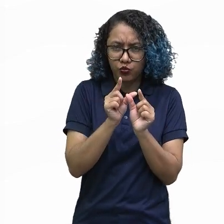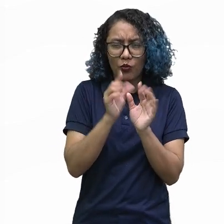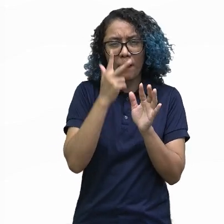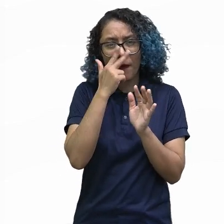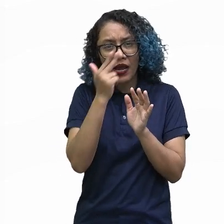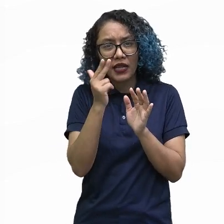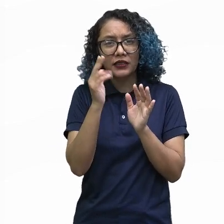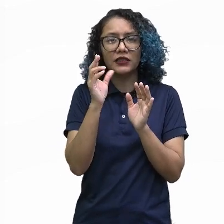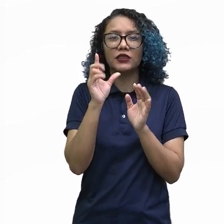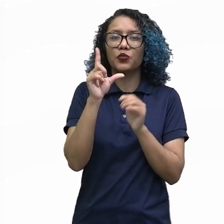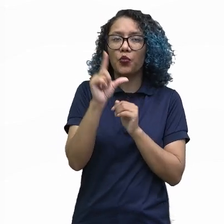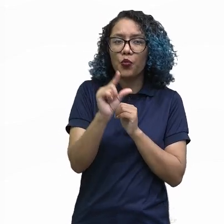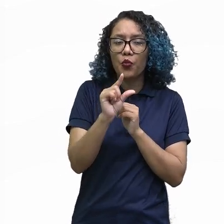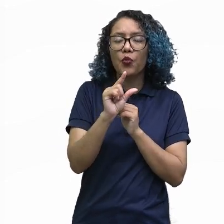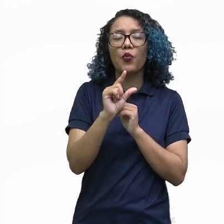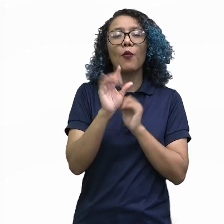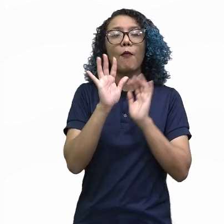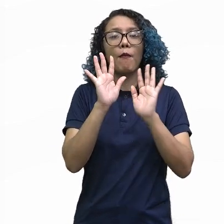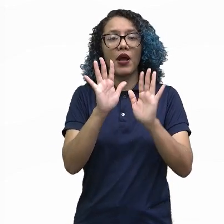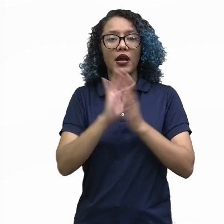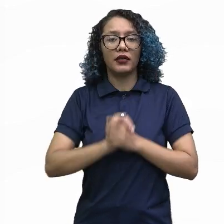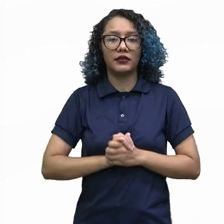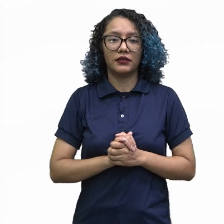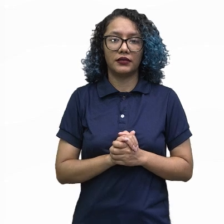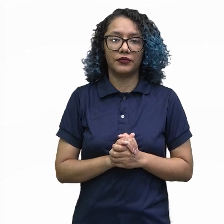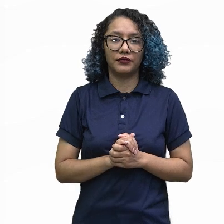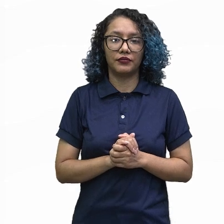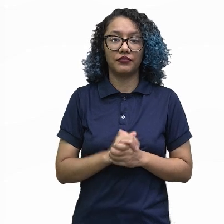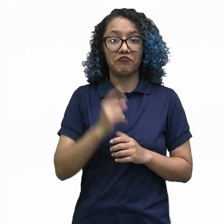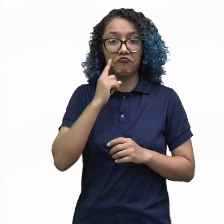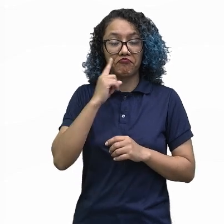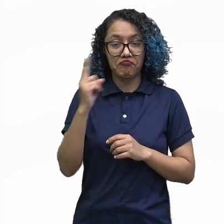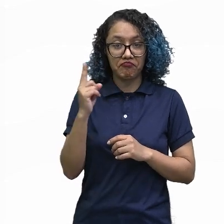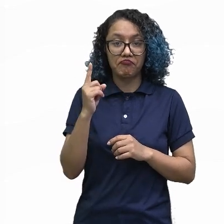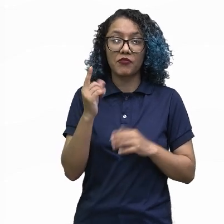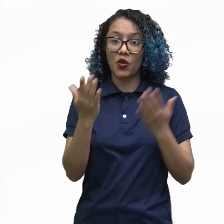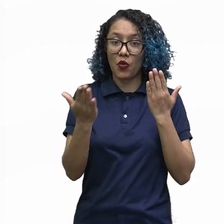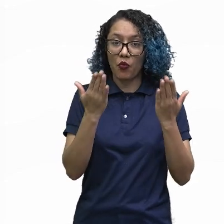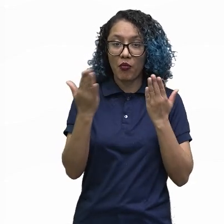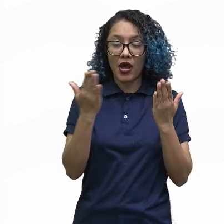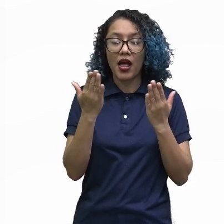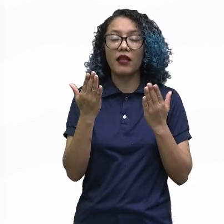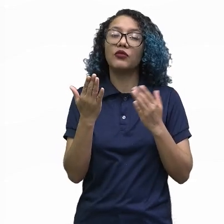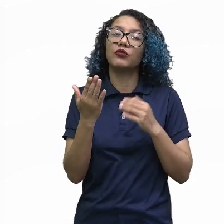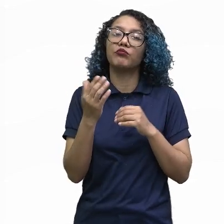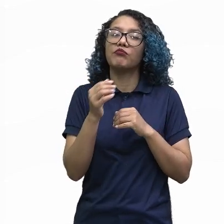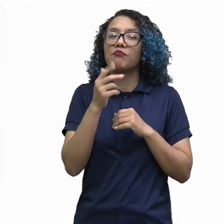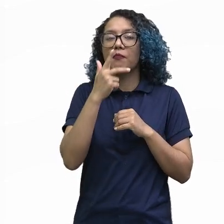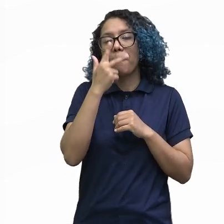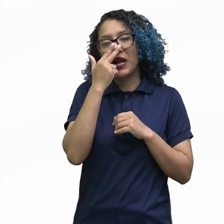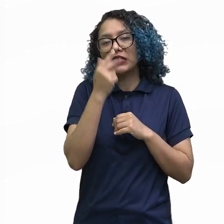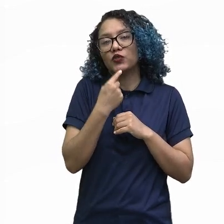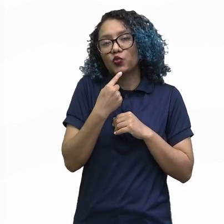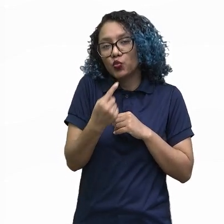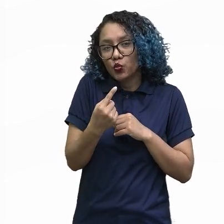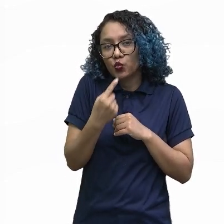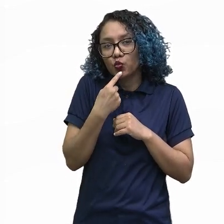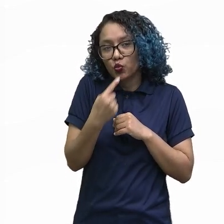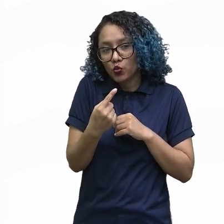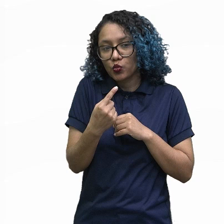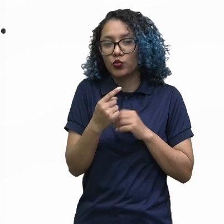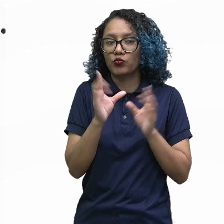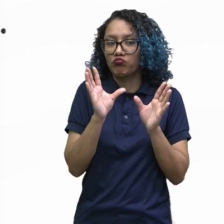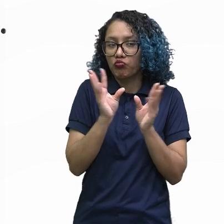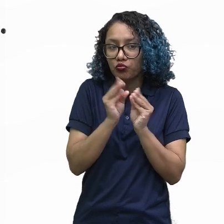pouco, né? Mas aqui, né, dentro desse conceito de meia-vida é pequeno, tá? Então, 30 anos é um tempo considerado aí curtinho, tá bom?